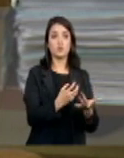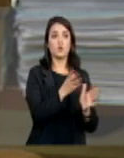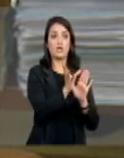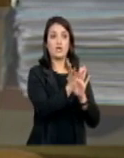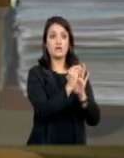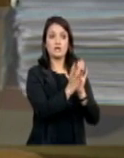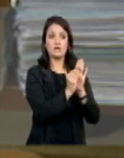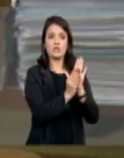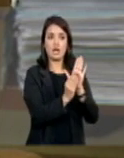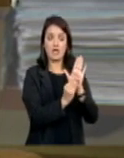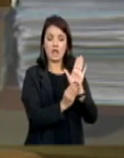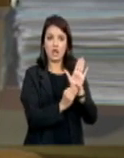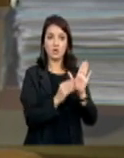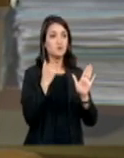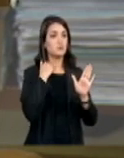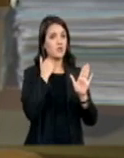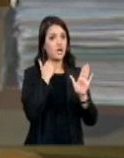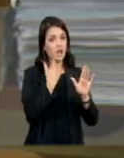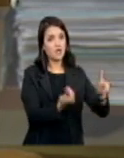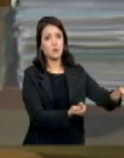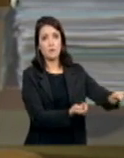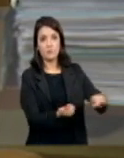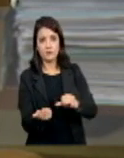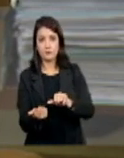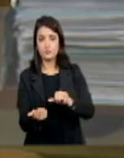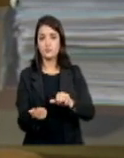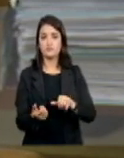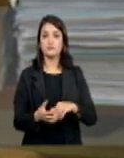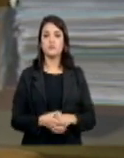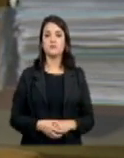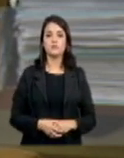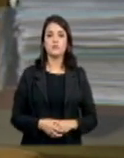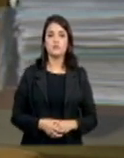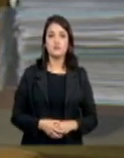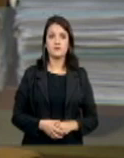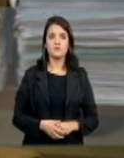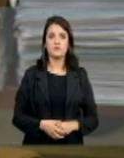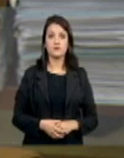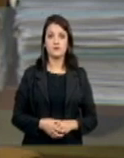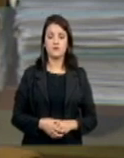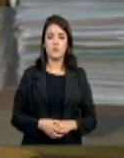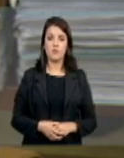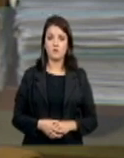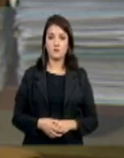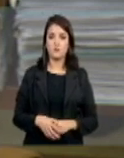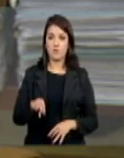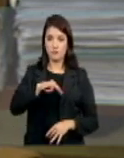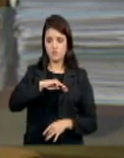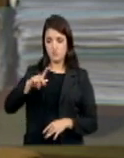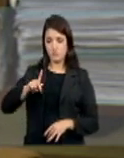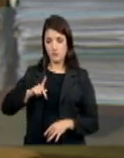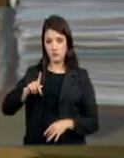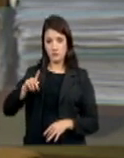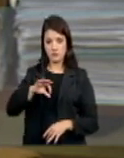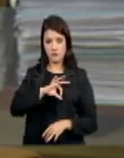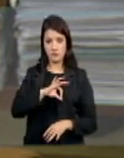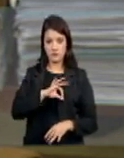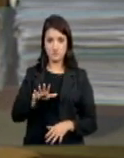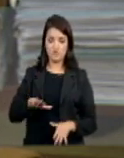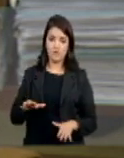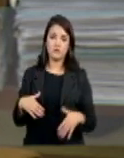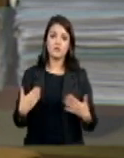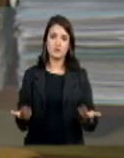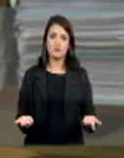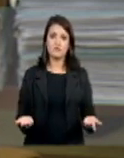dos dados bancários e fiscais do contribuinte com o ministério público ea polícia judiciária seguinte o presidente eu